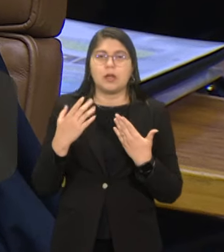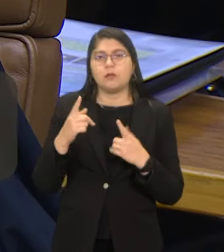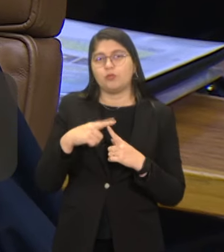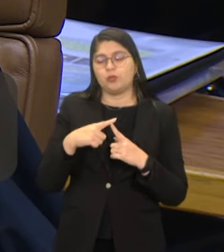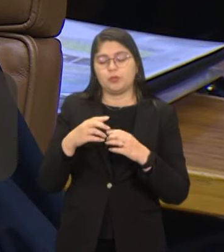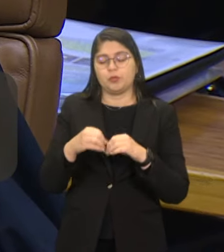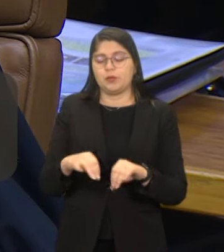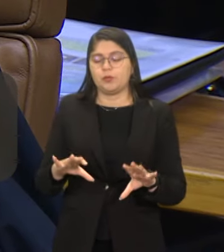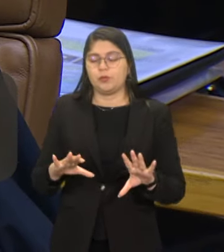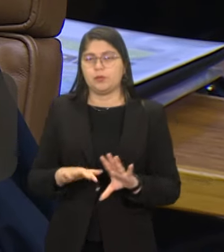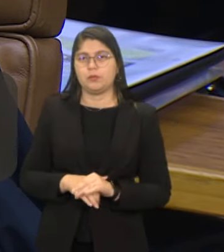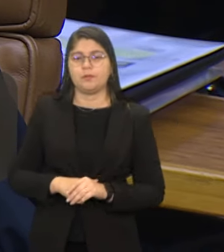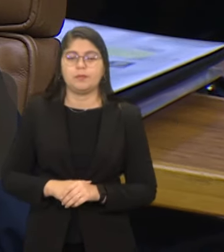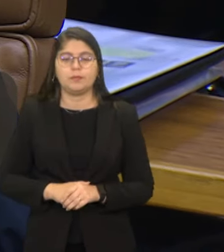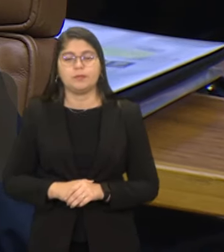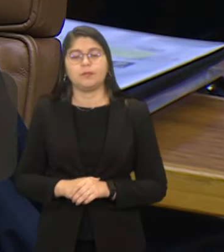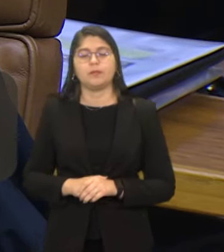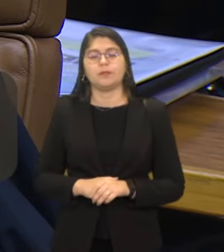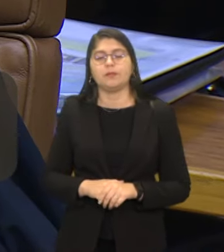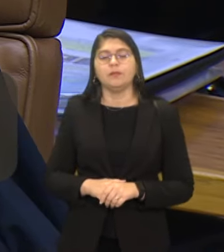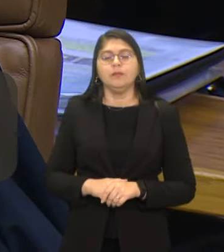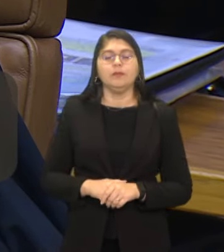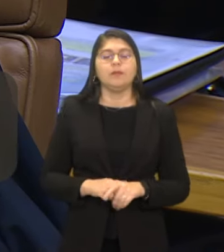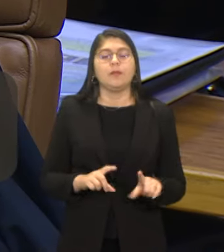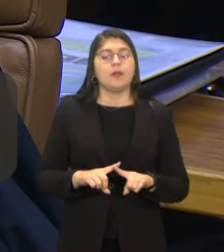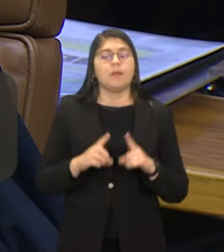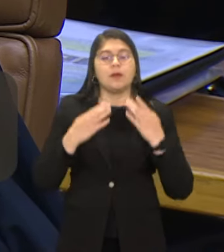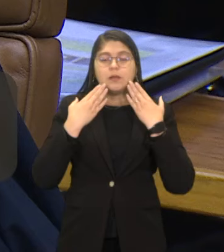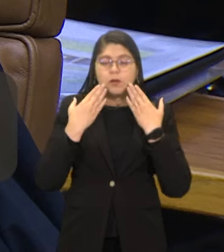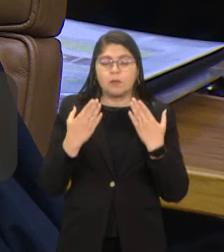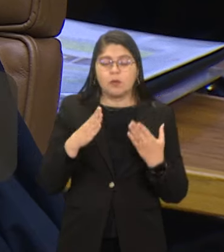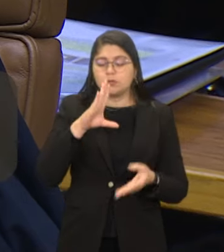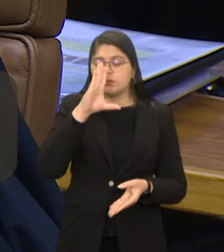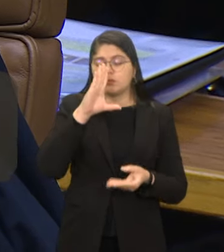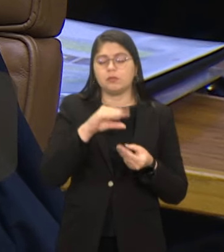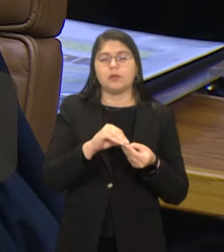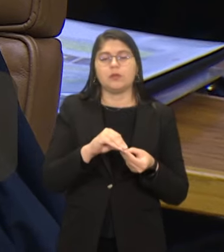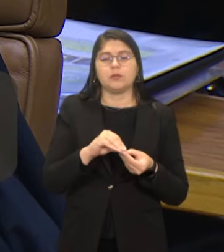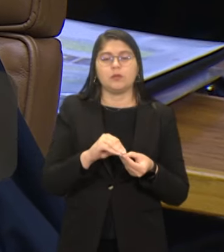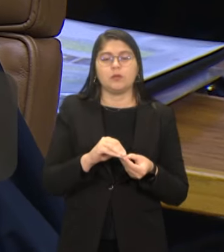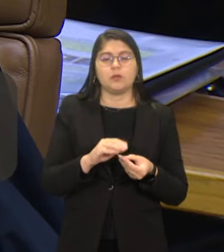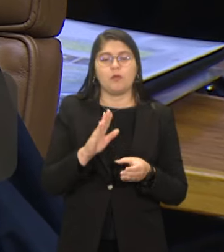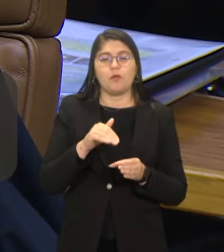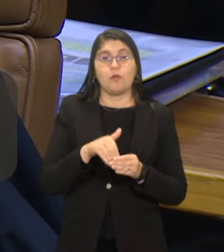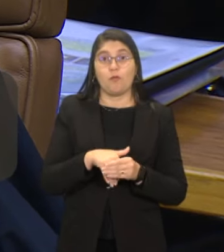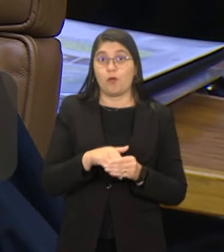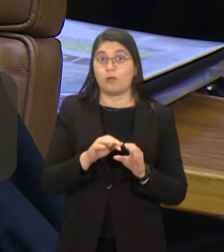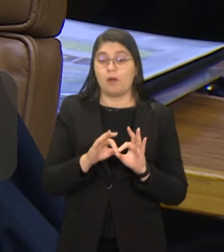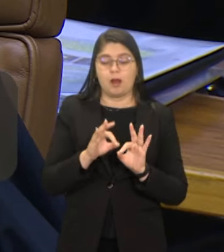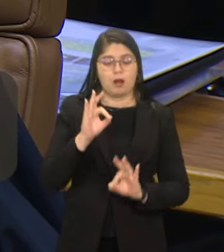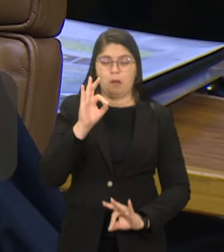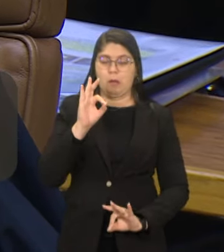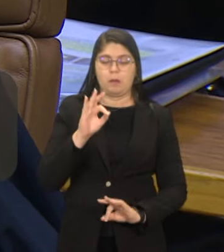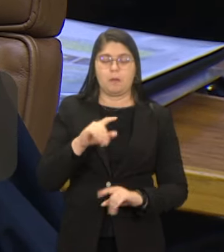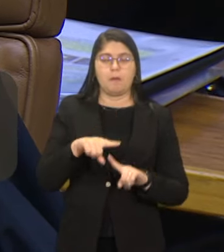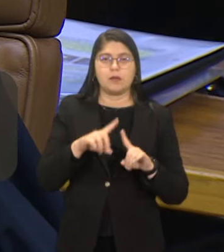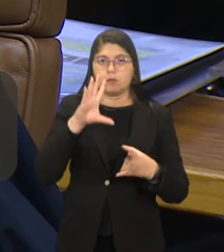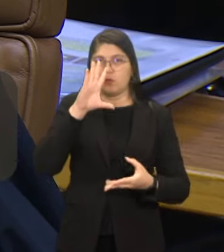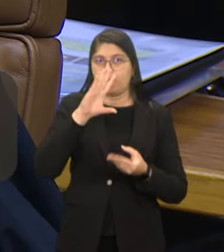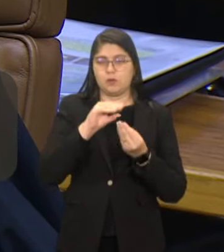prejuízo. Então, o que eu trago de forma bem resumida, o voto é muito, muito longo,